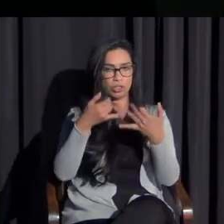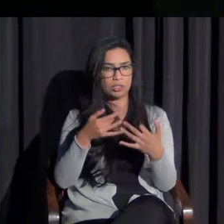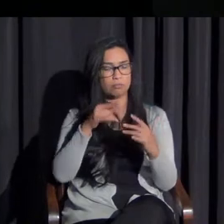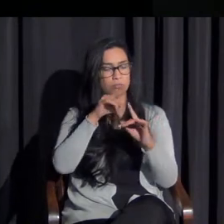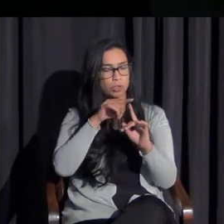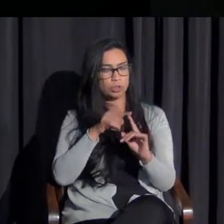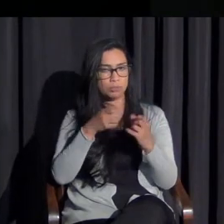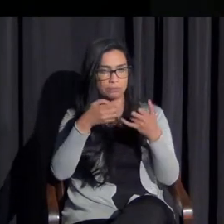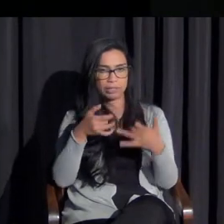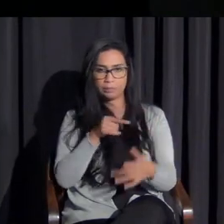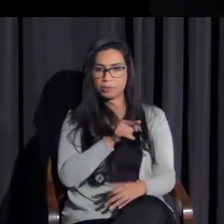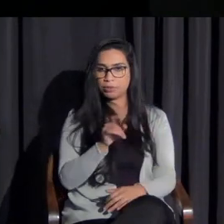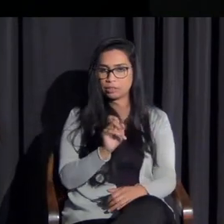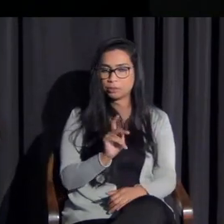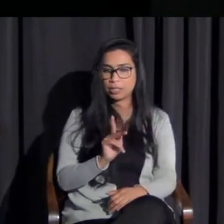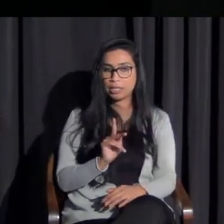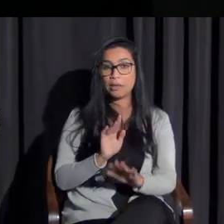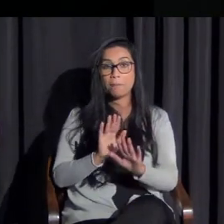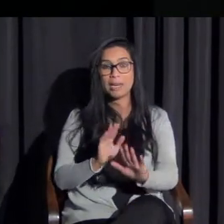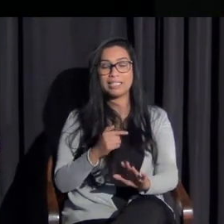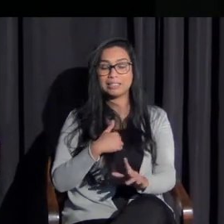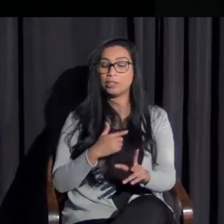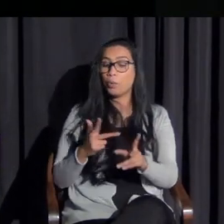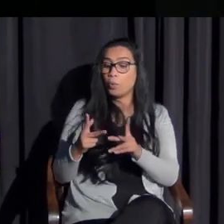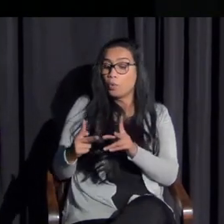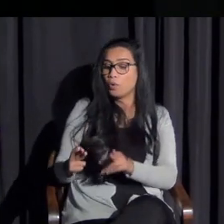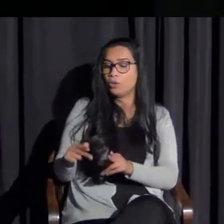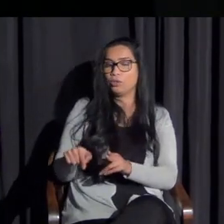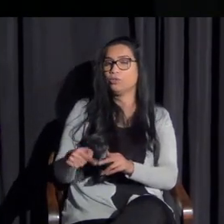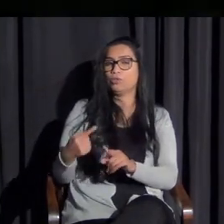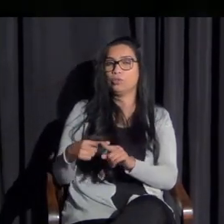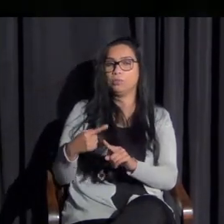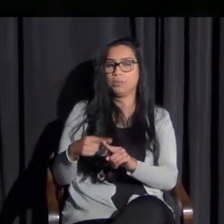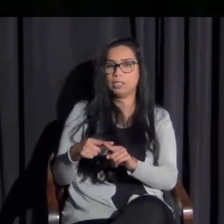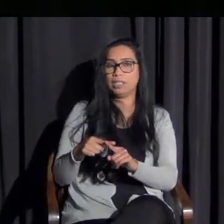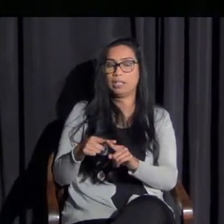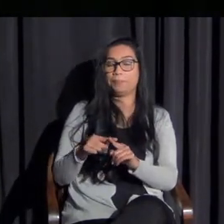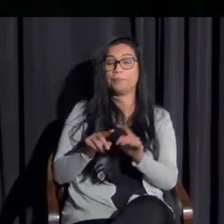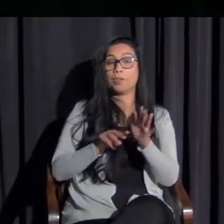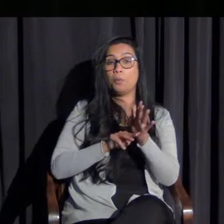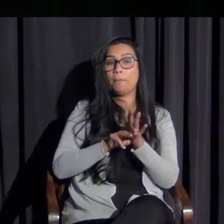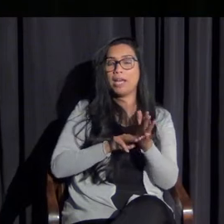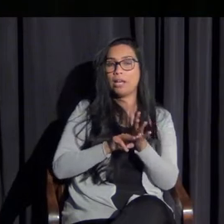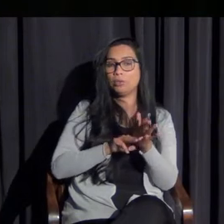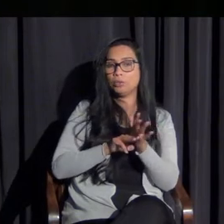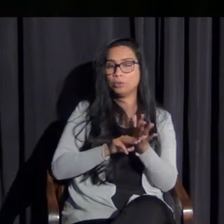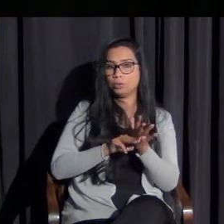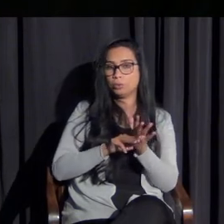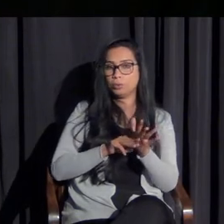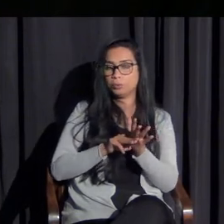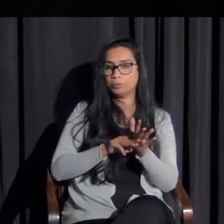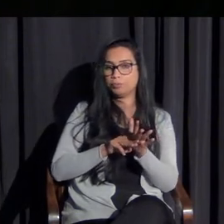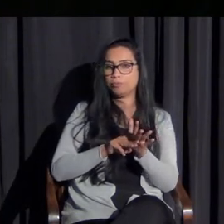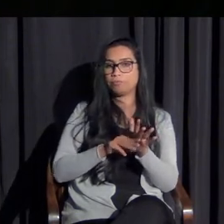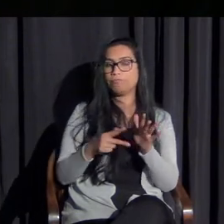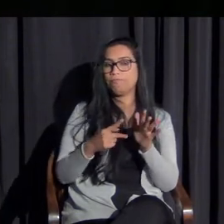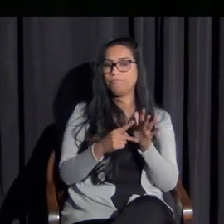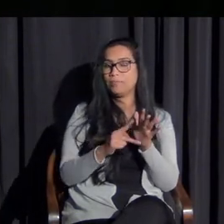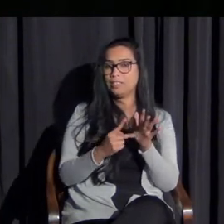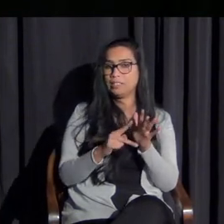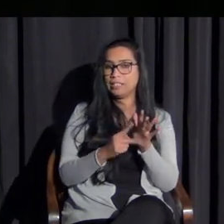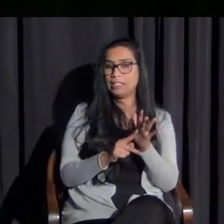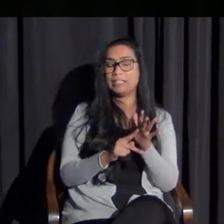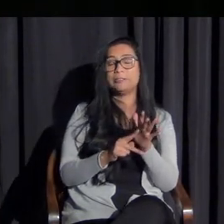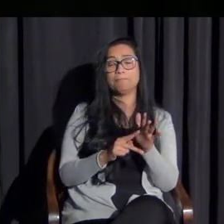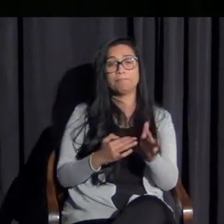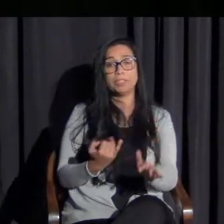agora, mas fiz esse recorte por julgar que, metodologicamente, ele tinha uma, tem uma